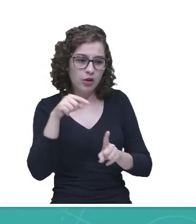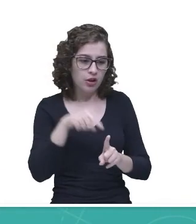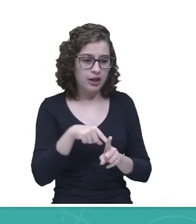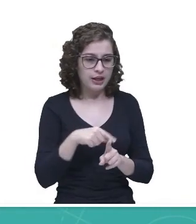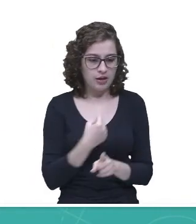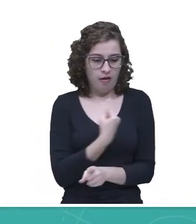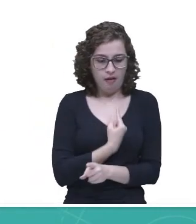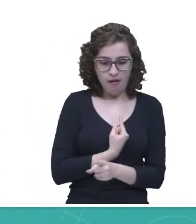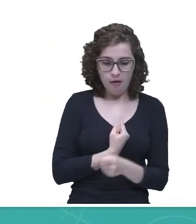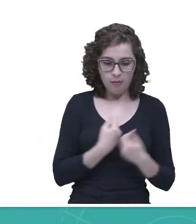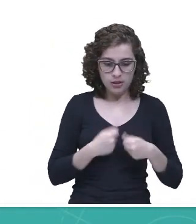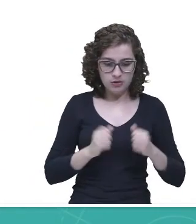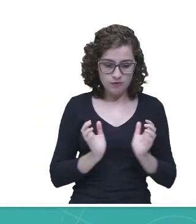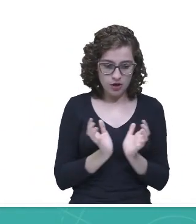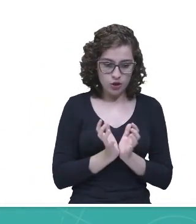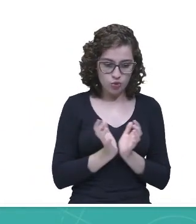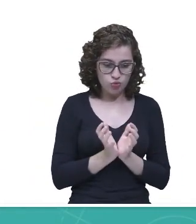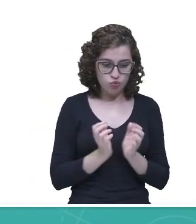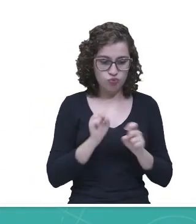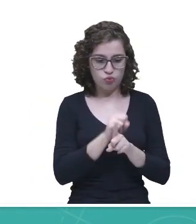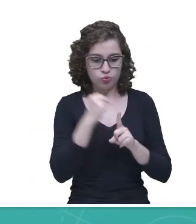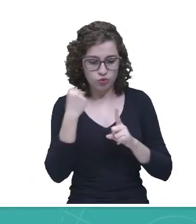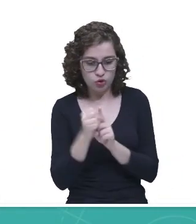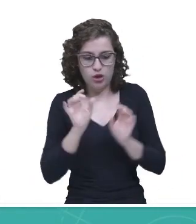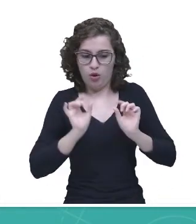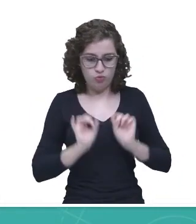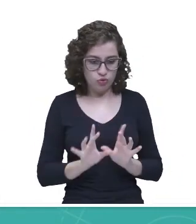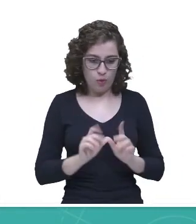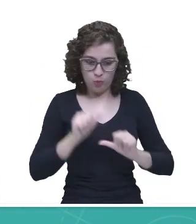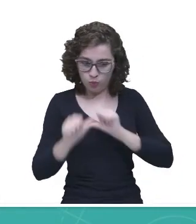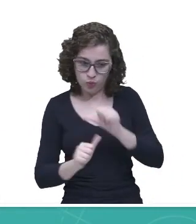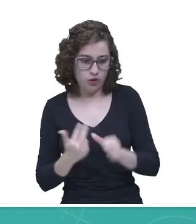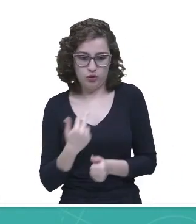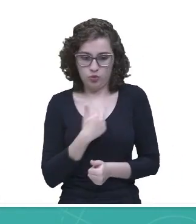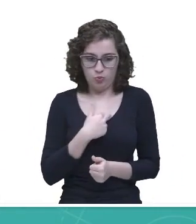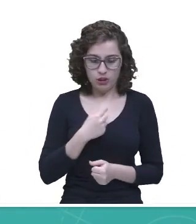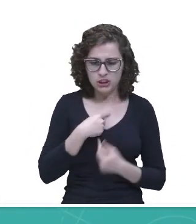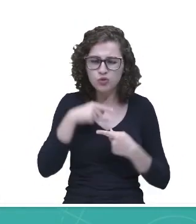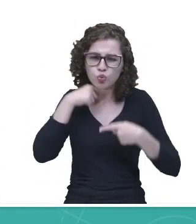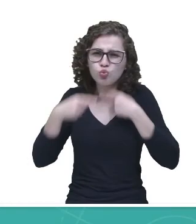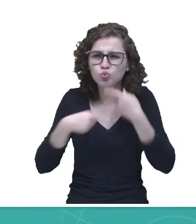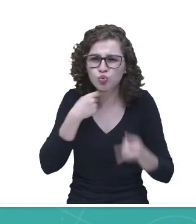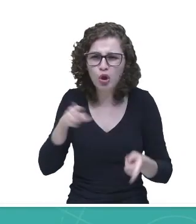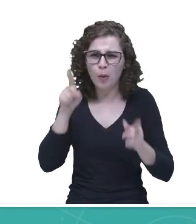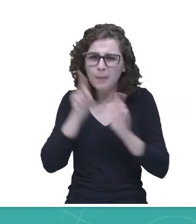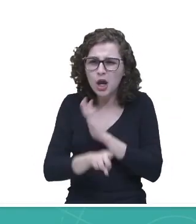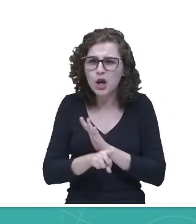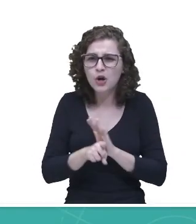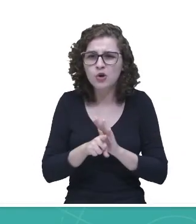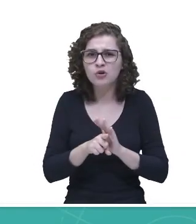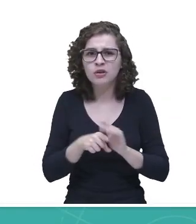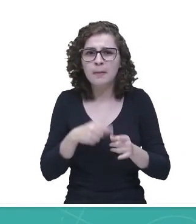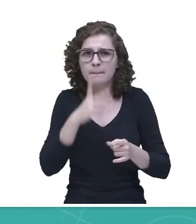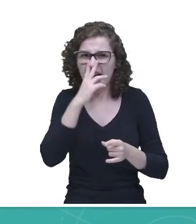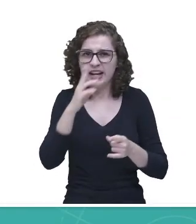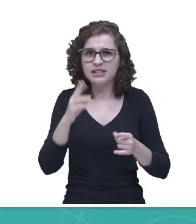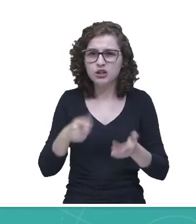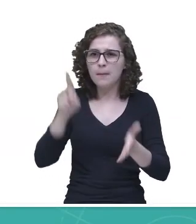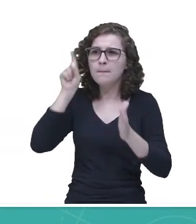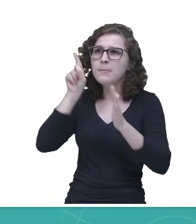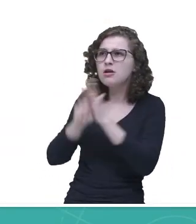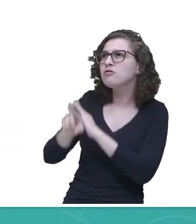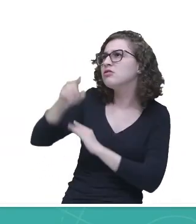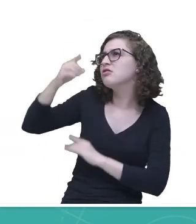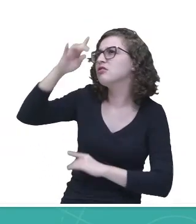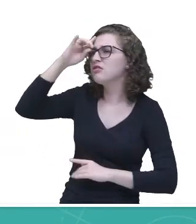naquela classe social. E que se você questionasse o seu local naquela classe social, você estaria questionando os desígnios